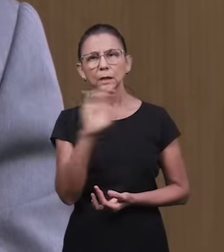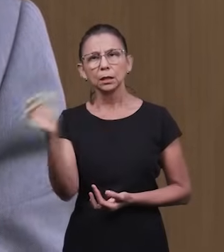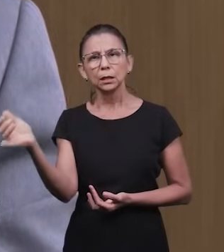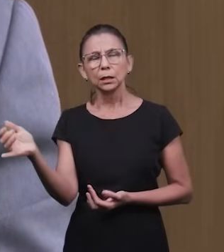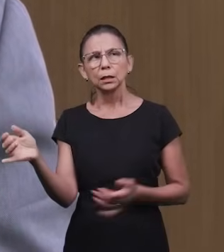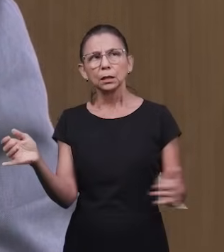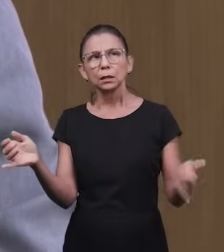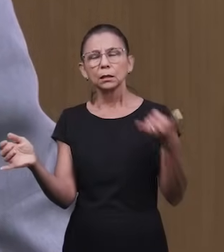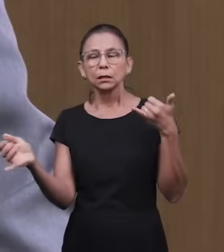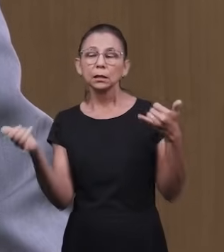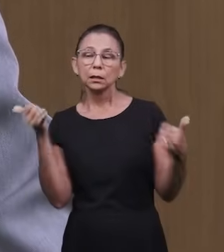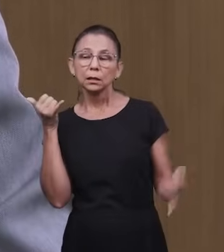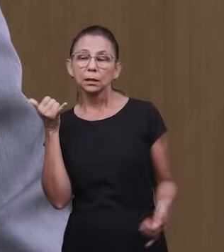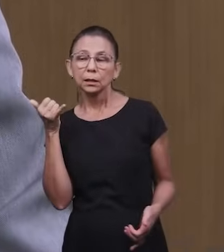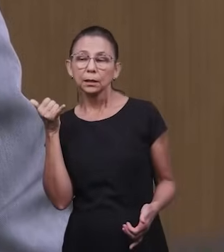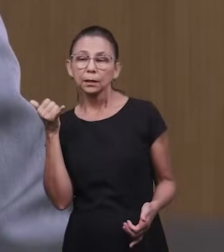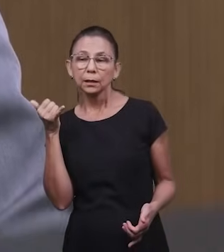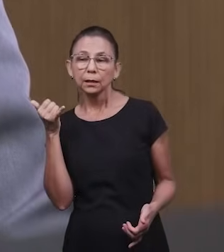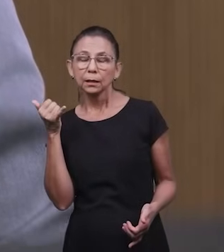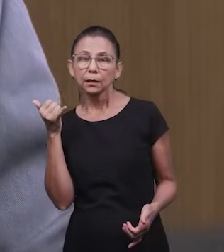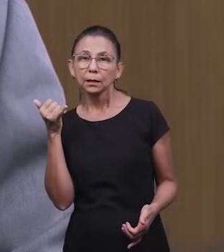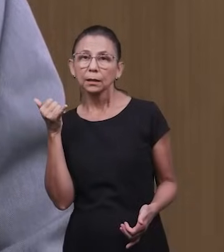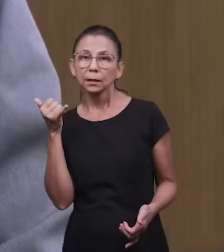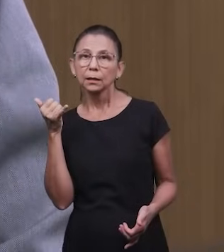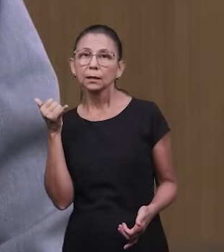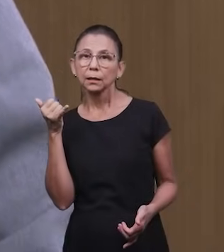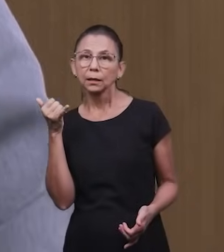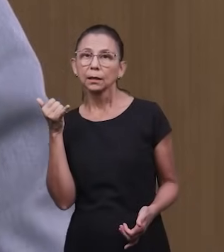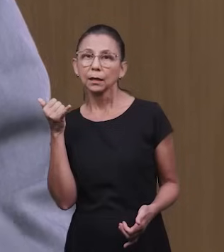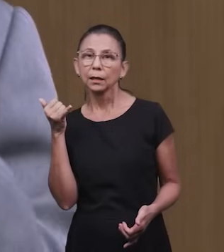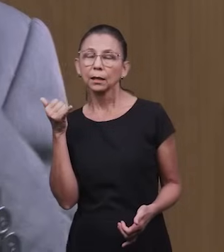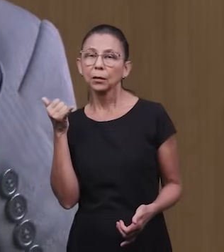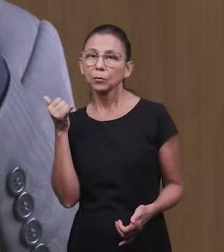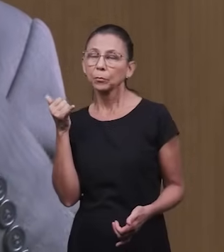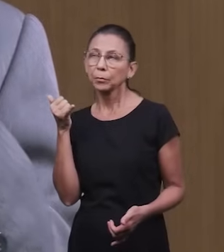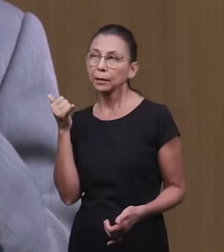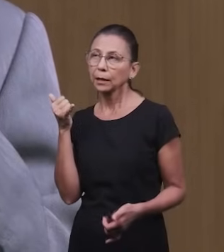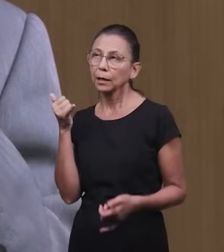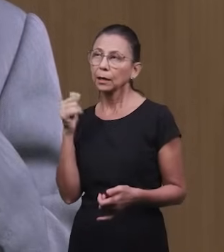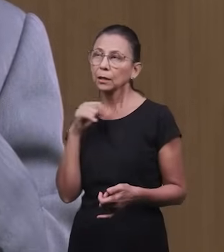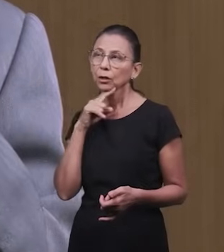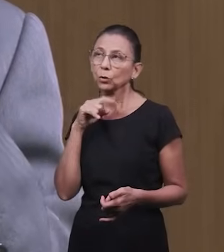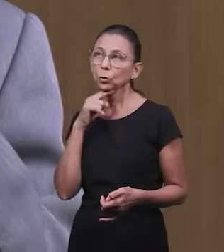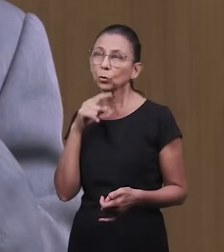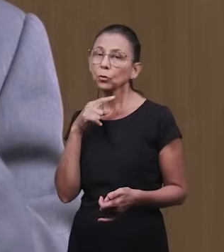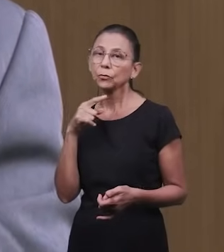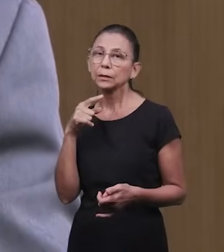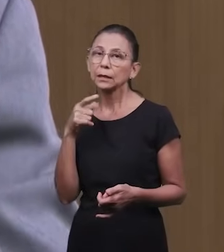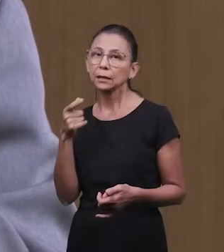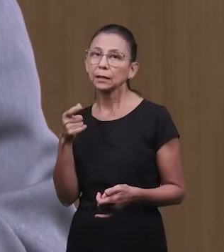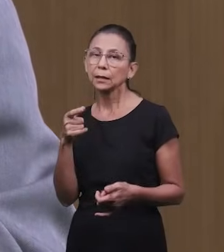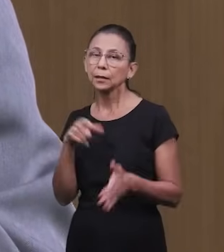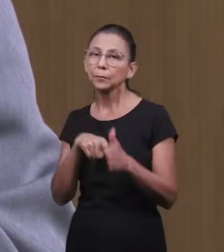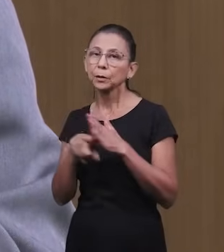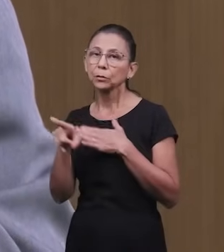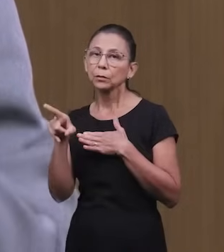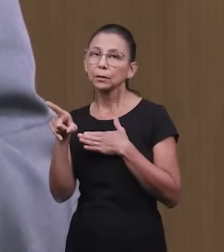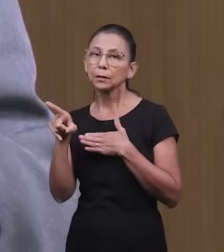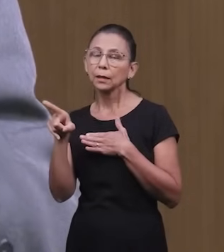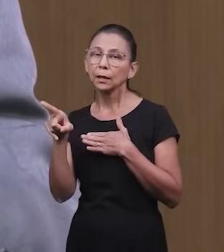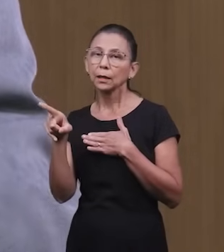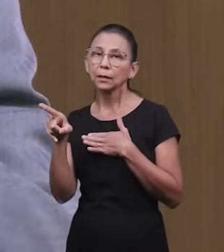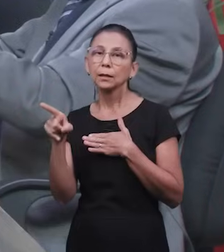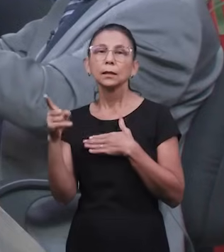dúvida e até pedir ajuda na resposta, porque às vezes a pessoa não tem aquela intimidade nem com Bíblia